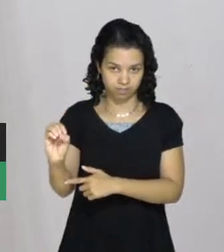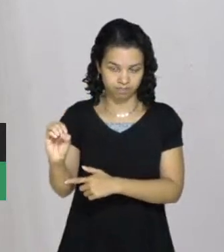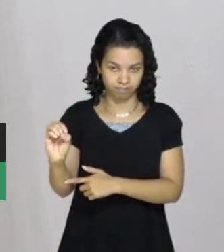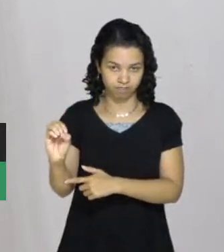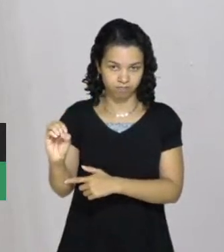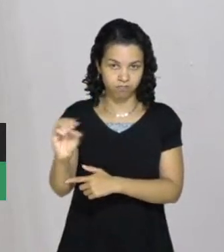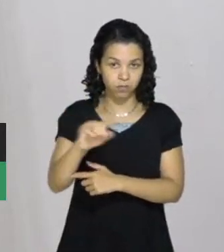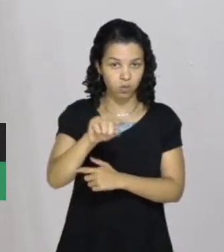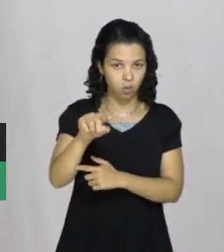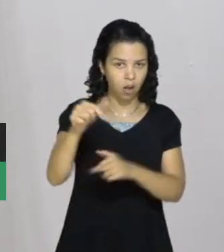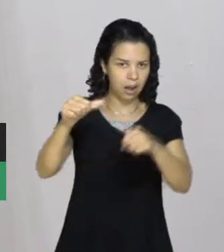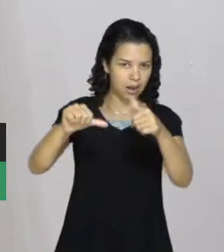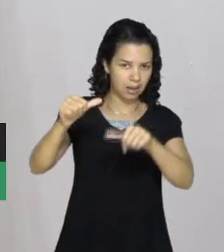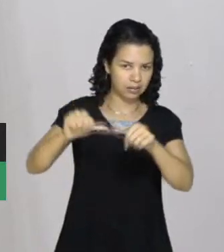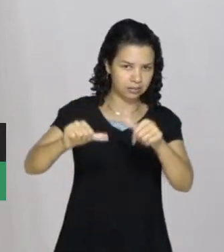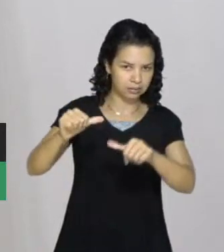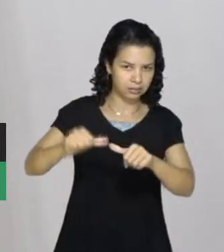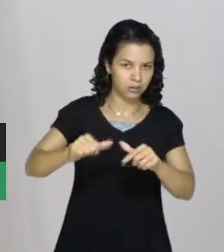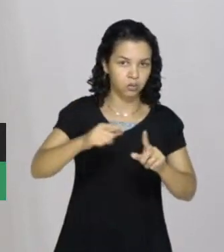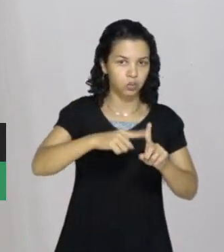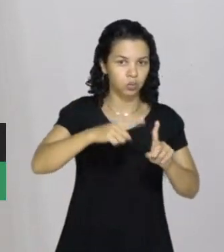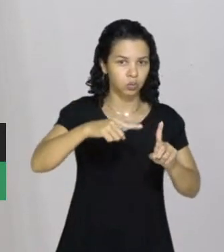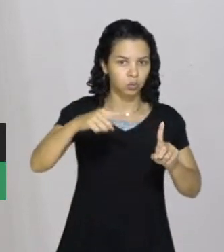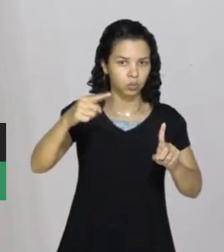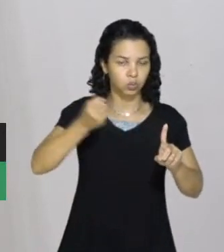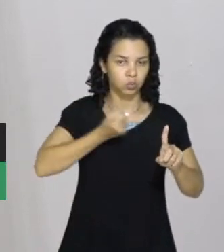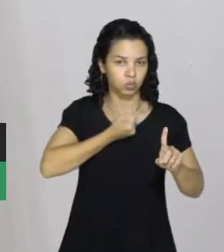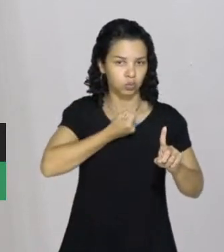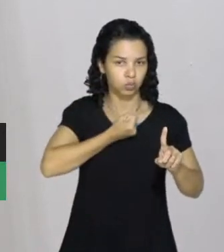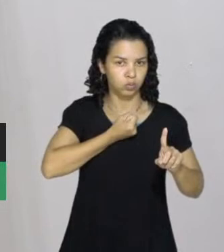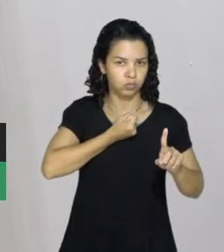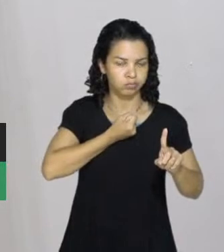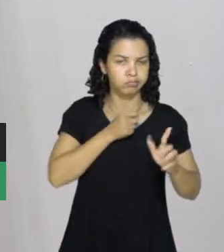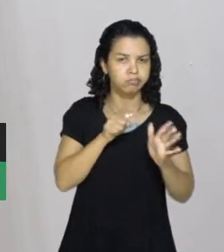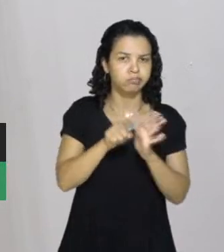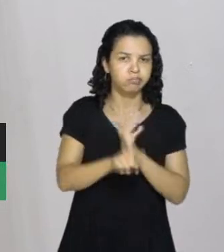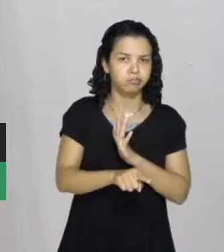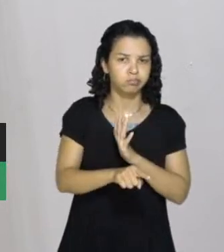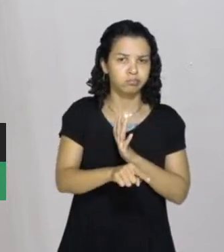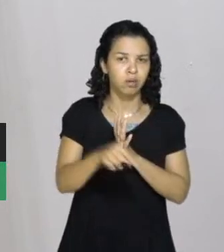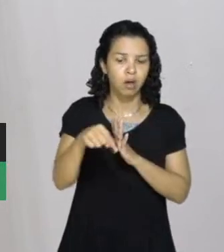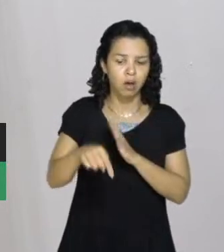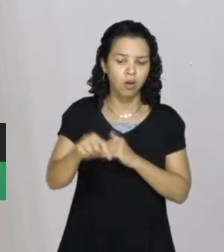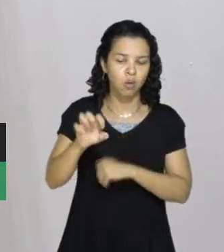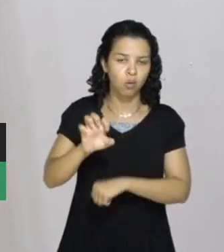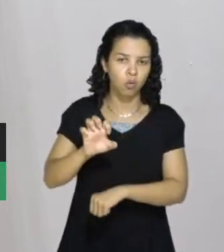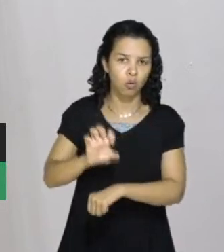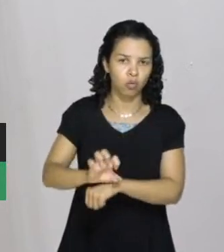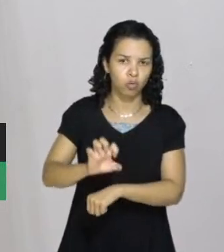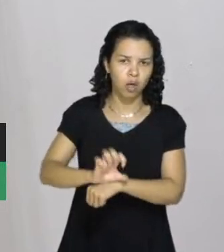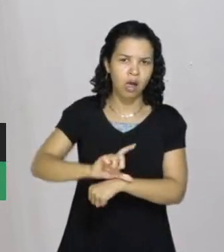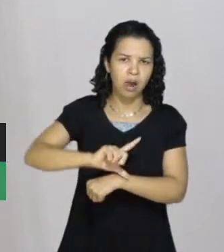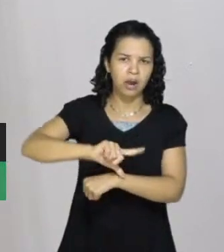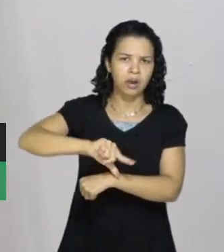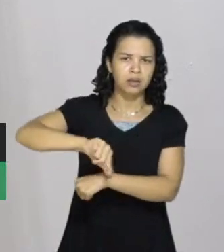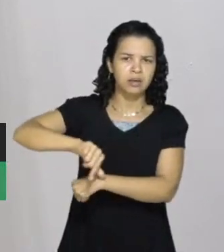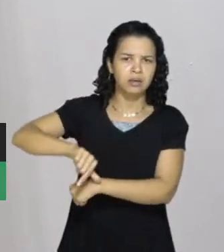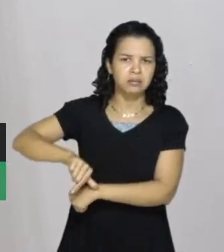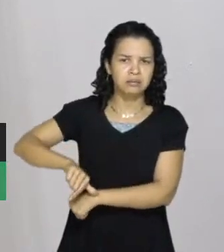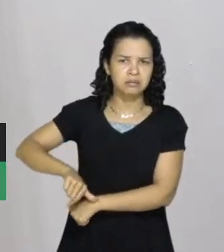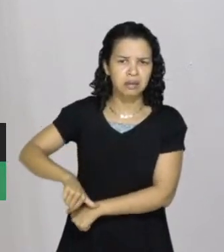devem se perguntar assim como eu por que o nosso Estado está tão atrasado nesta questão.